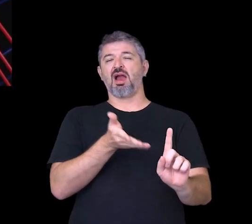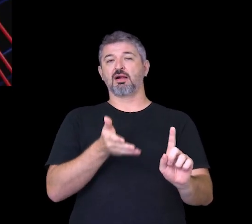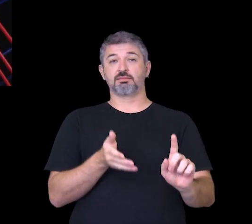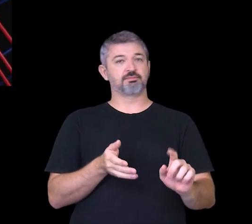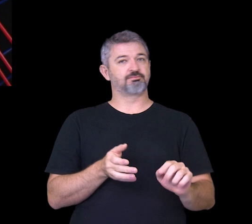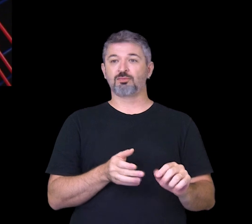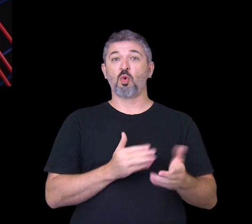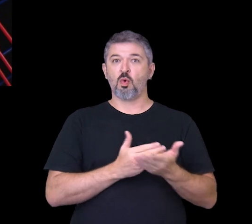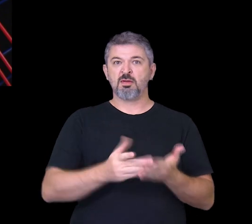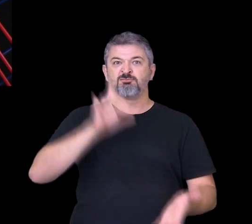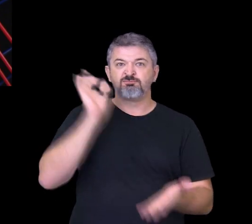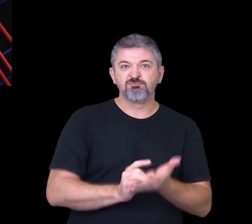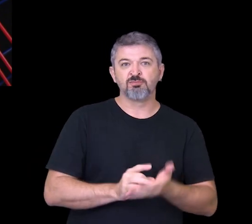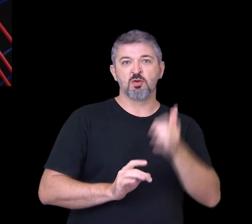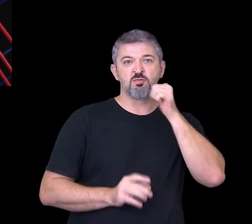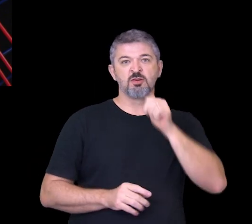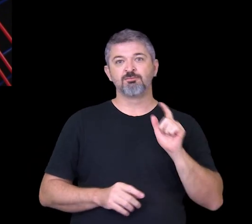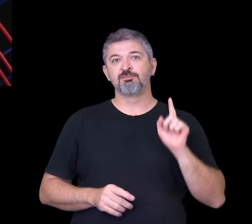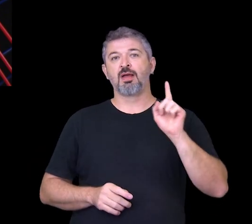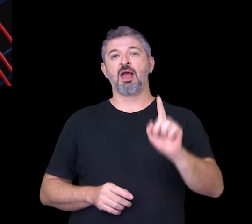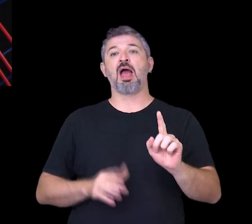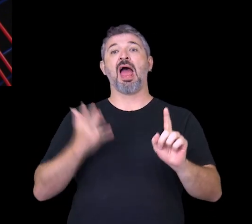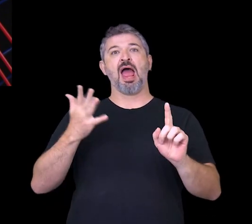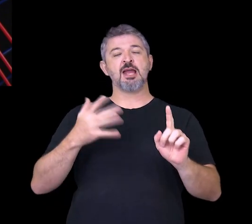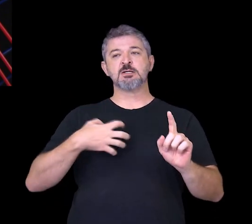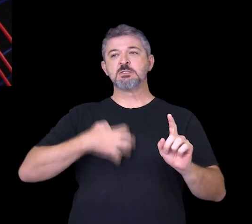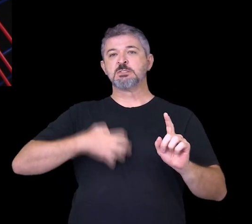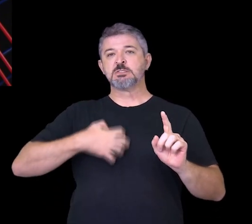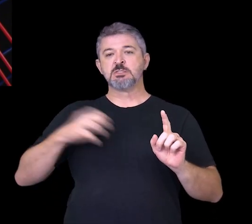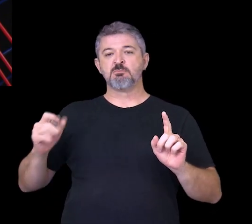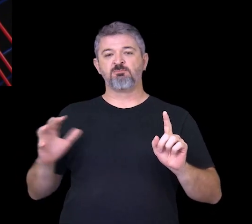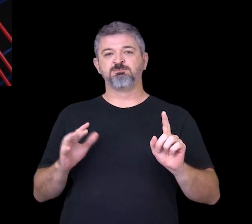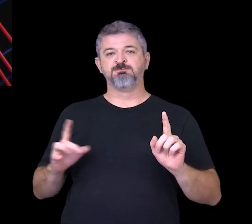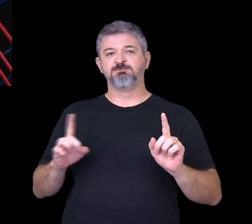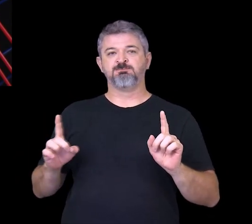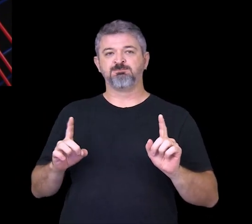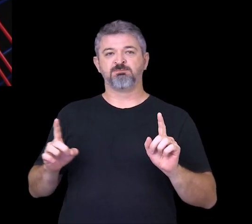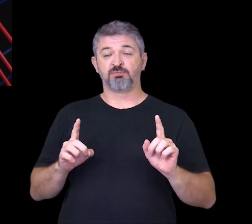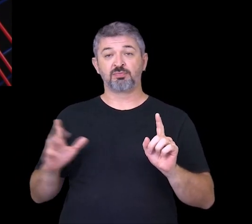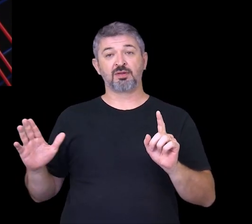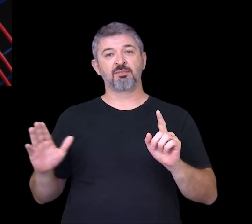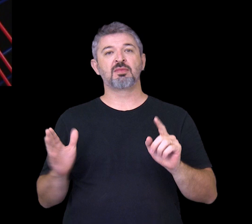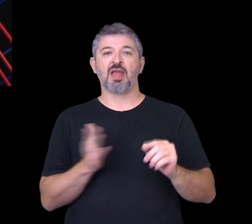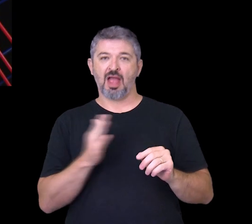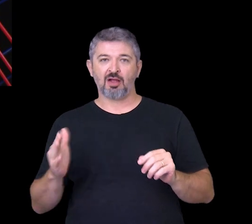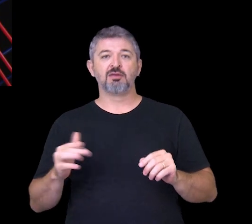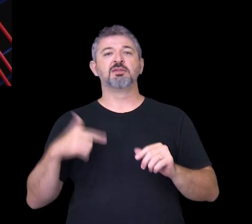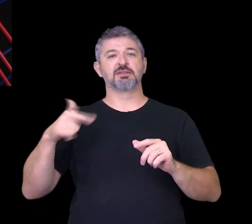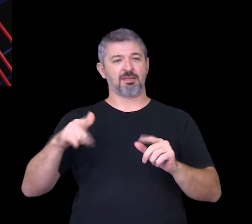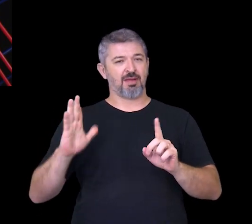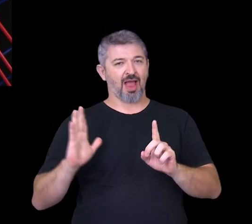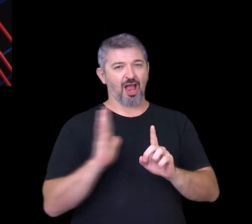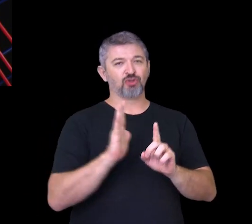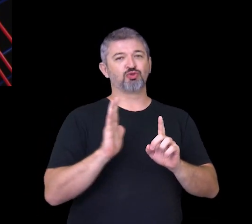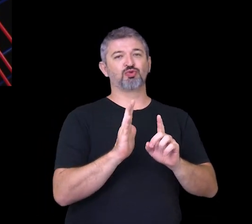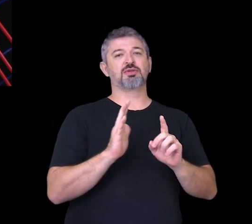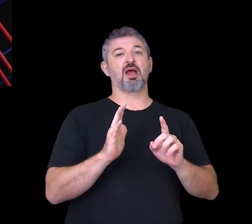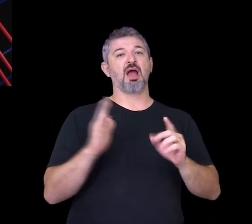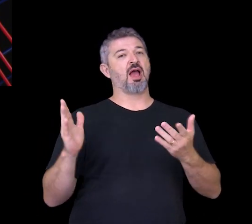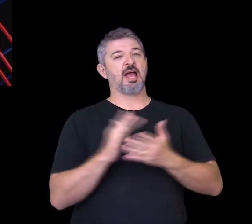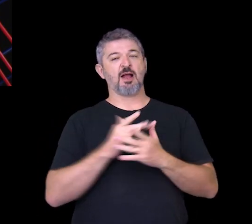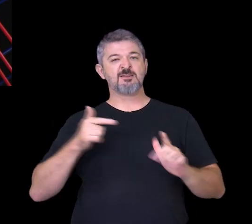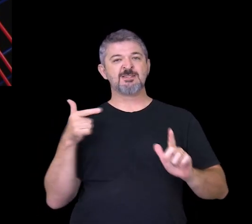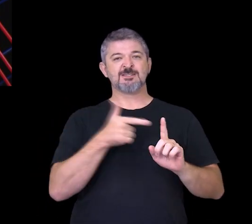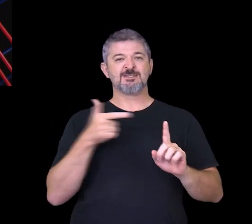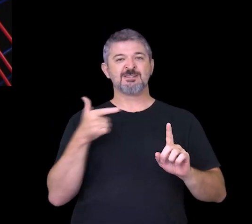começar a disputar a eleição com mulheres de verdade. E aí tem uma reação em massa. Tem alguns que vão trabalhar e tem outros que acham